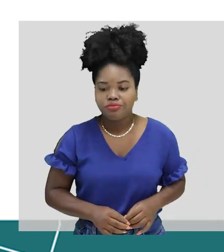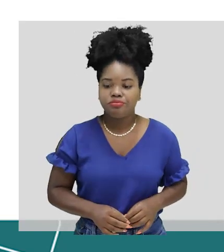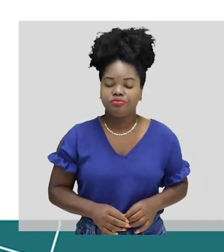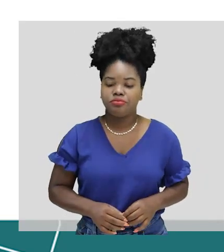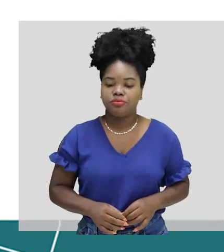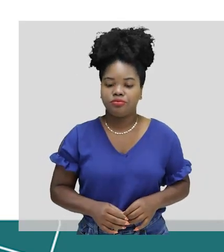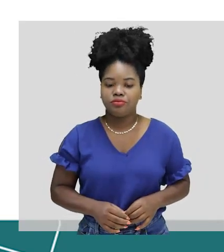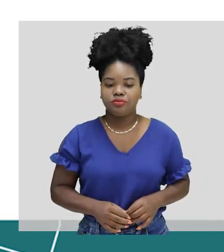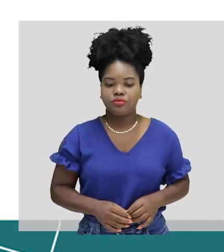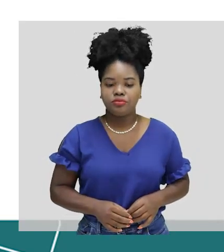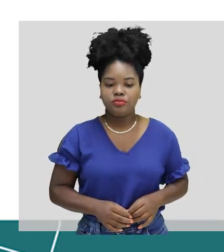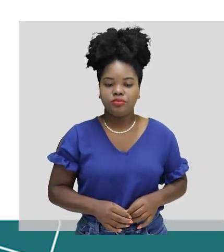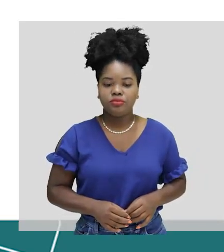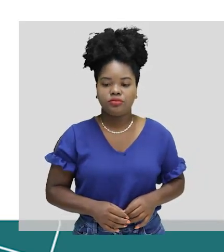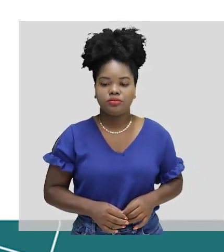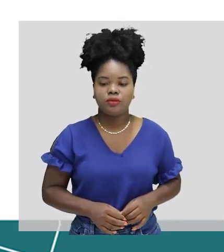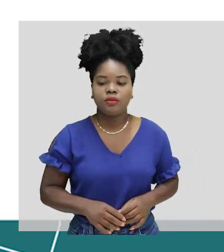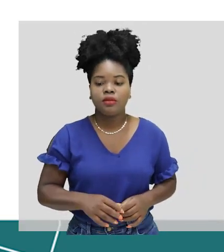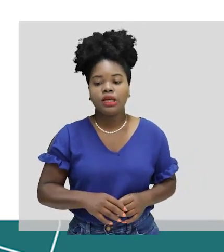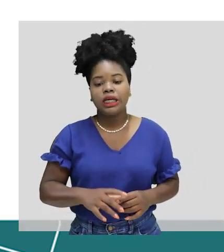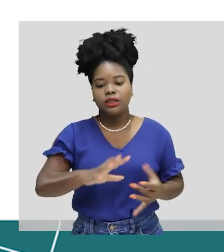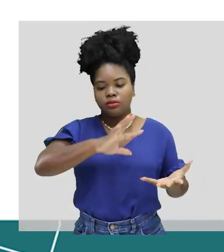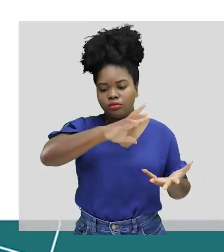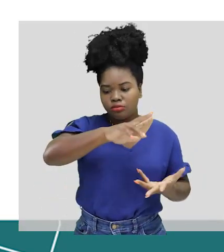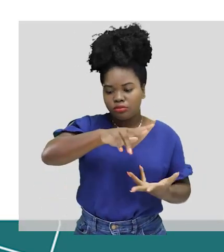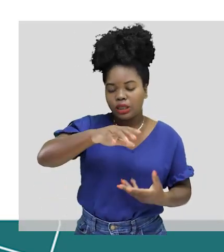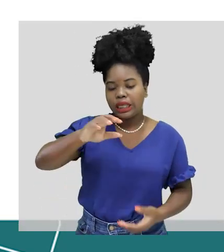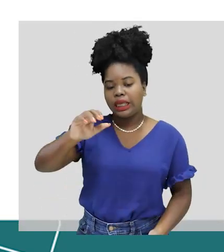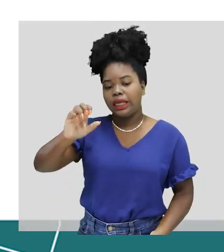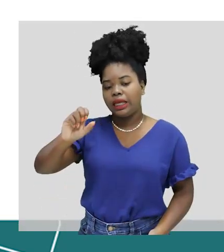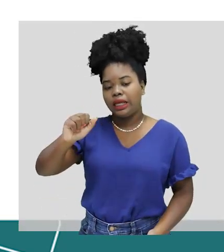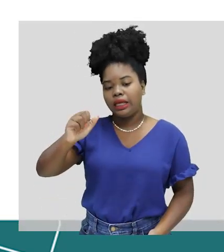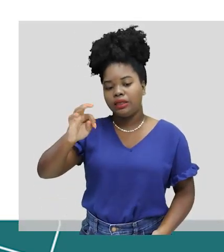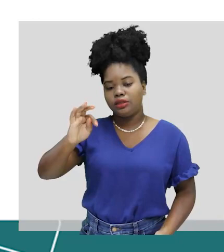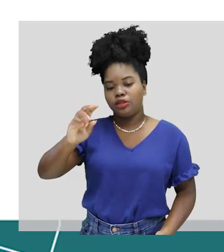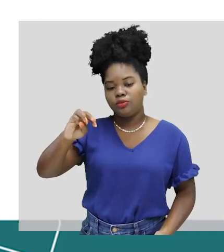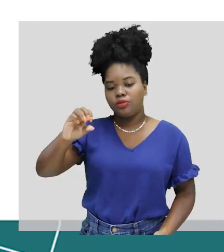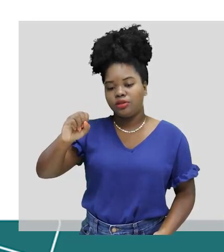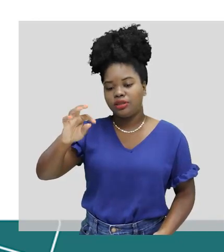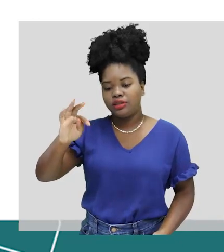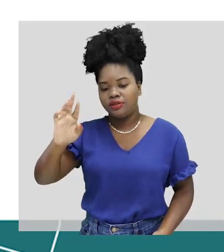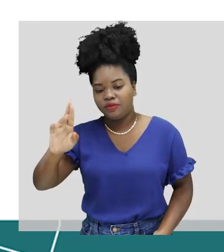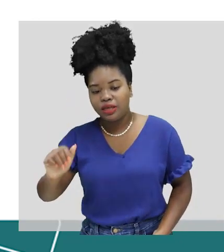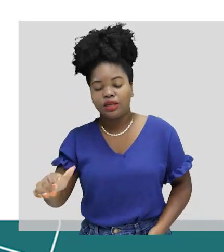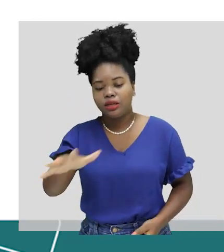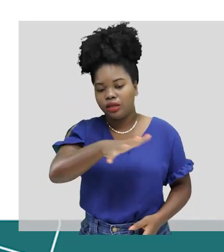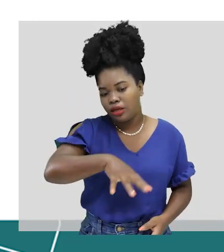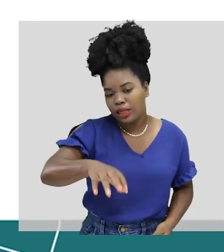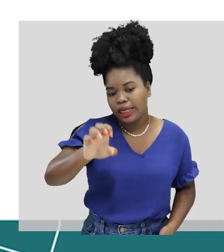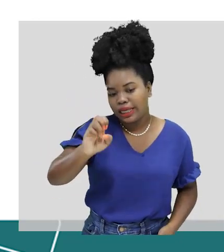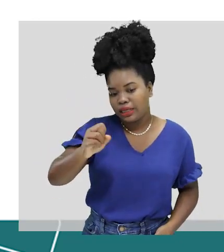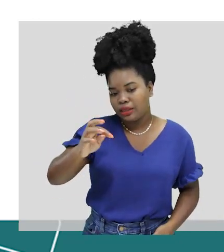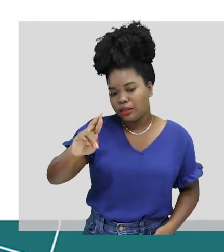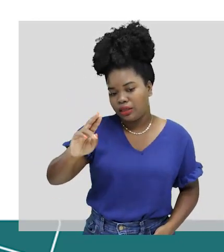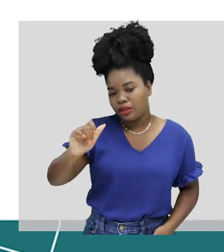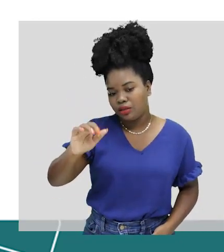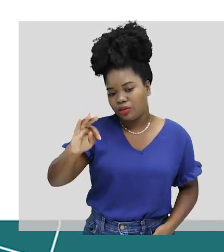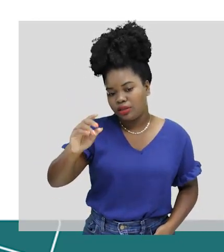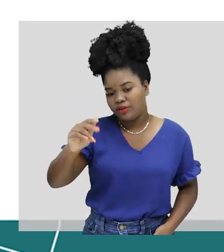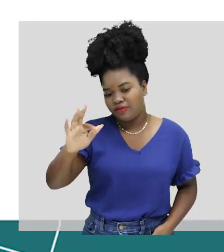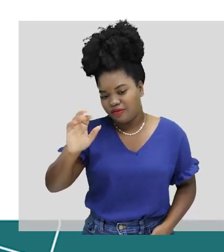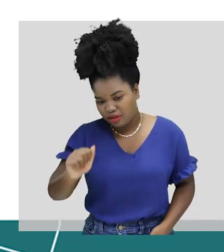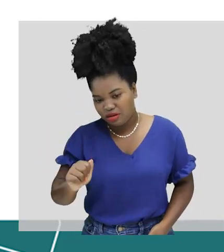é formado, turma, na atmosfera, né? Numa região chamada de estratosfera. Bom, nós vamos